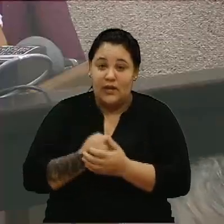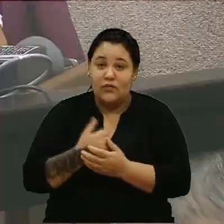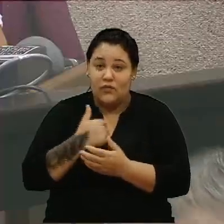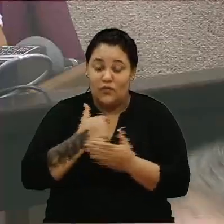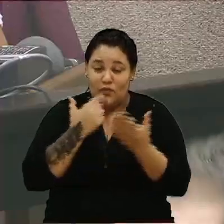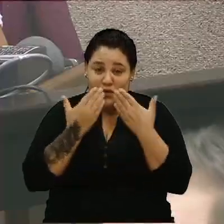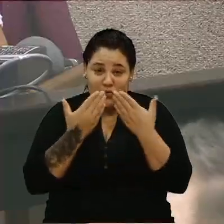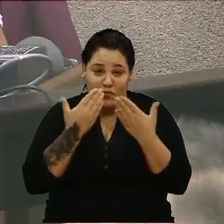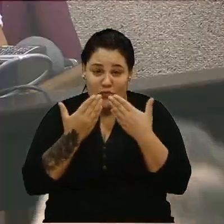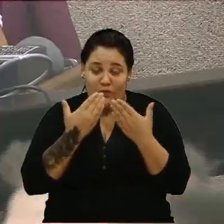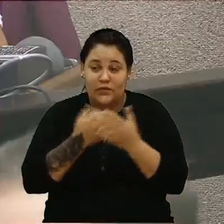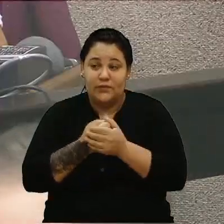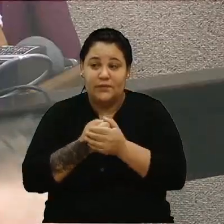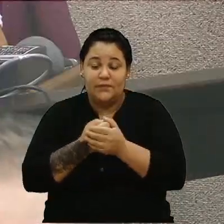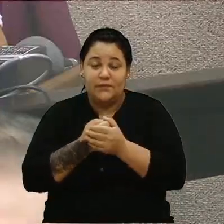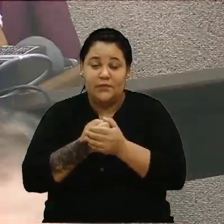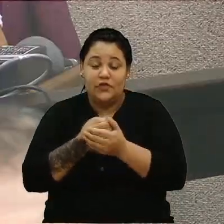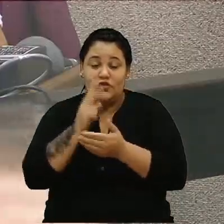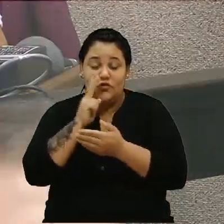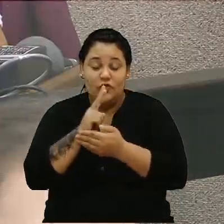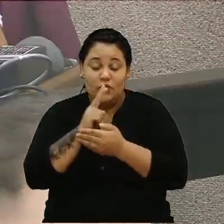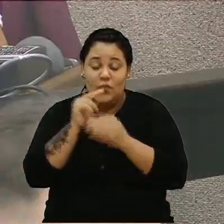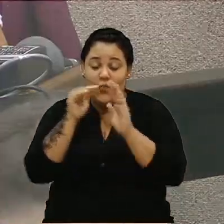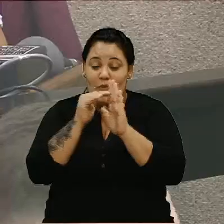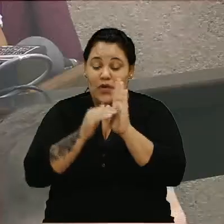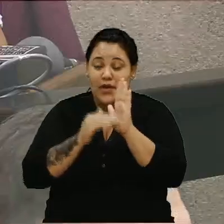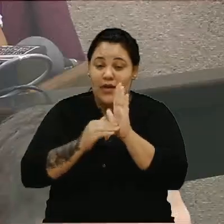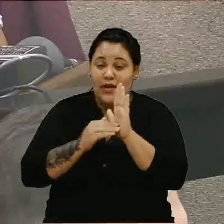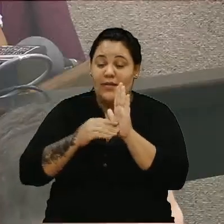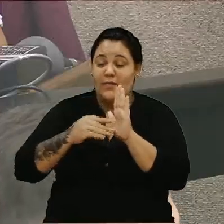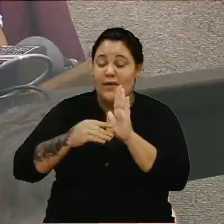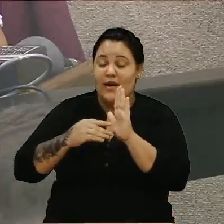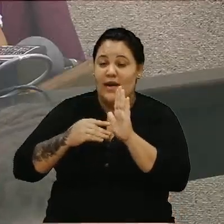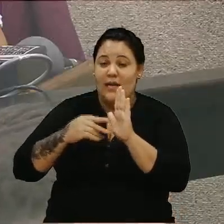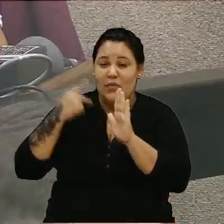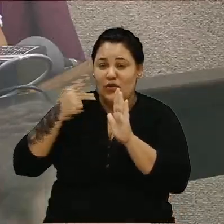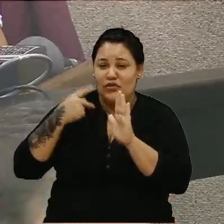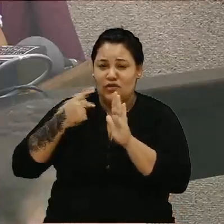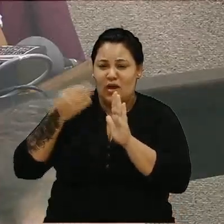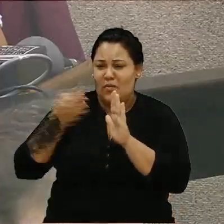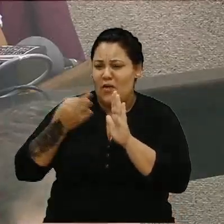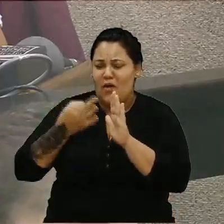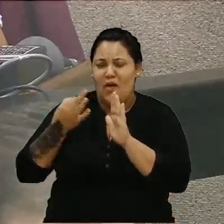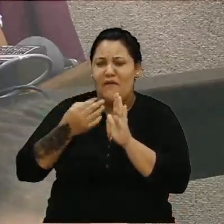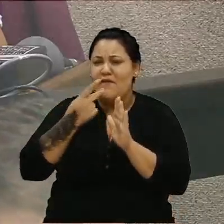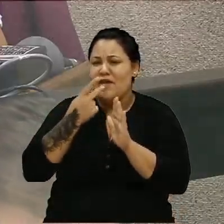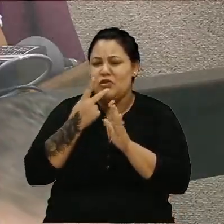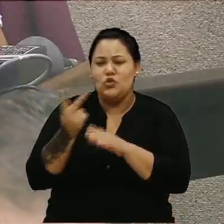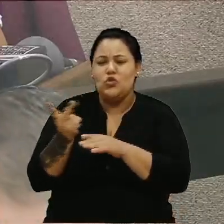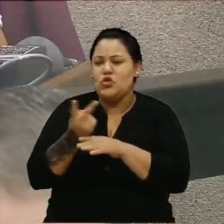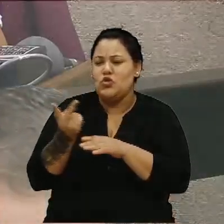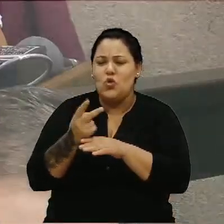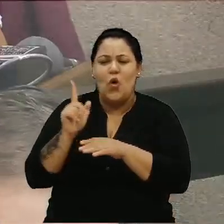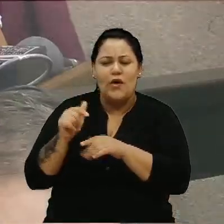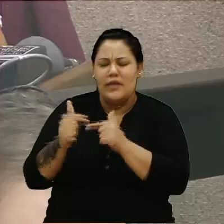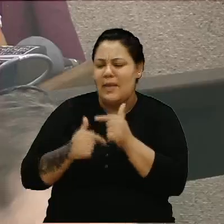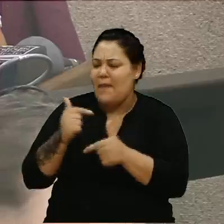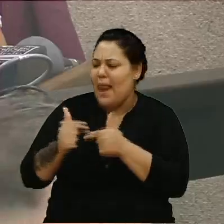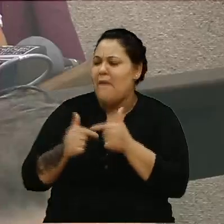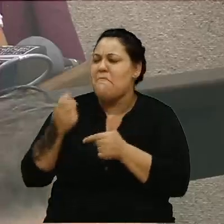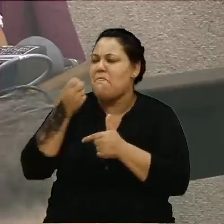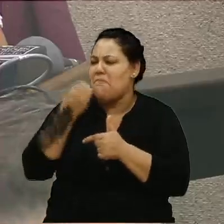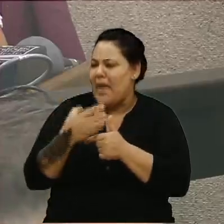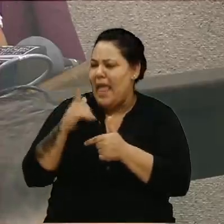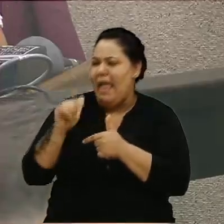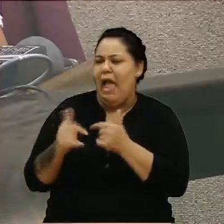programas eleitorais maravilhosos, dizendo que o CEMAP e o SINED funcionavam e que eram exemplo, e que